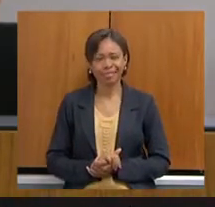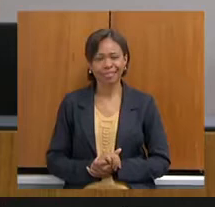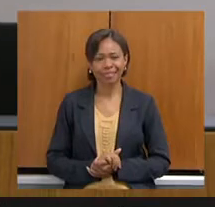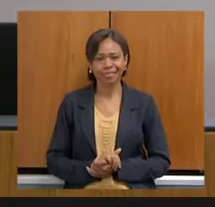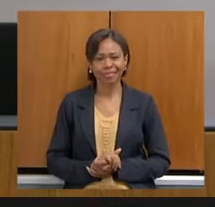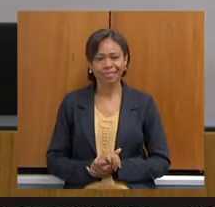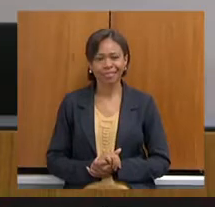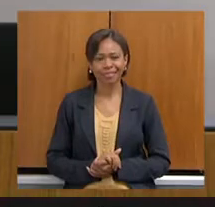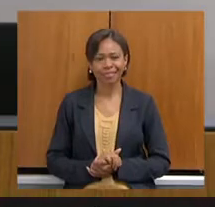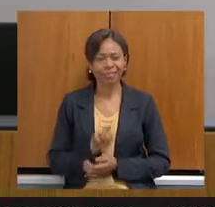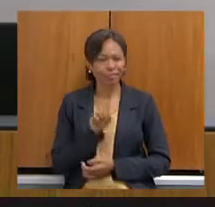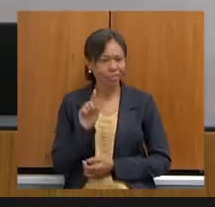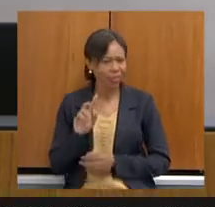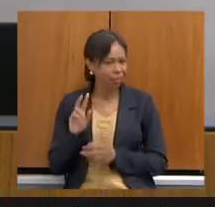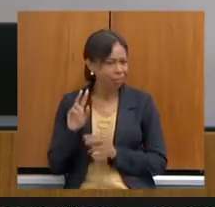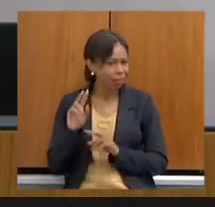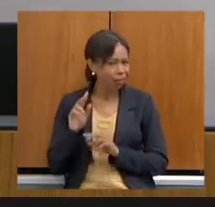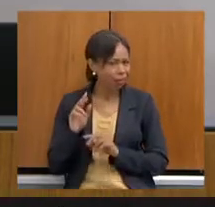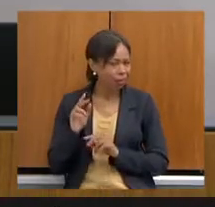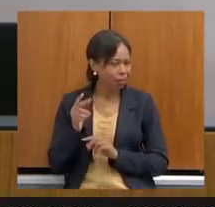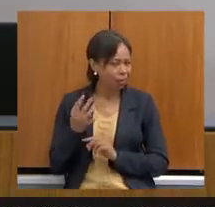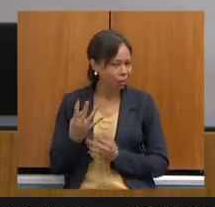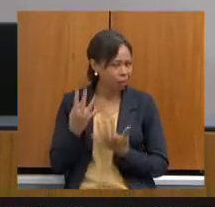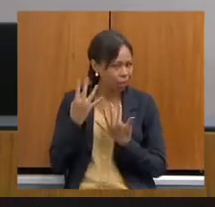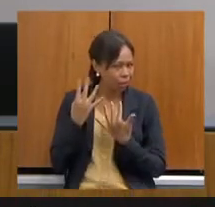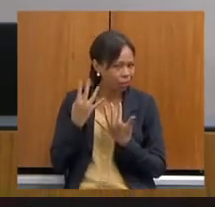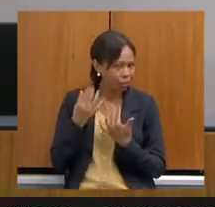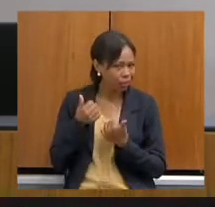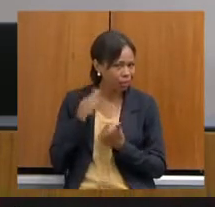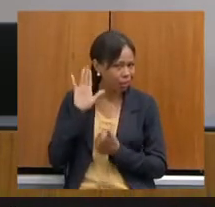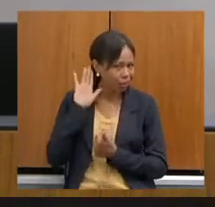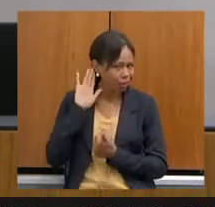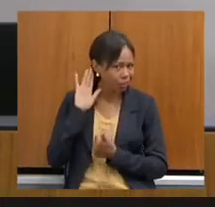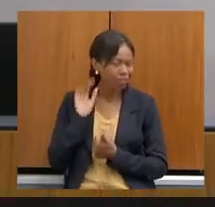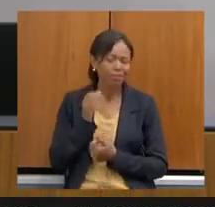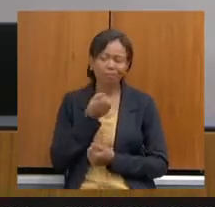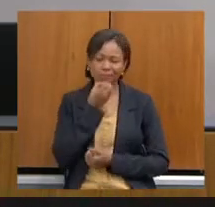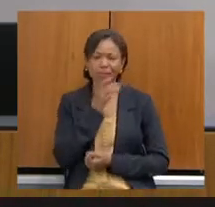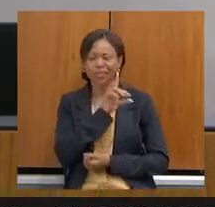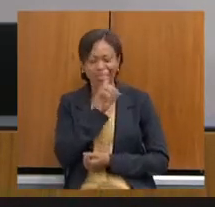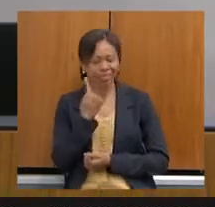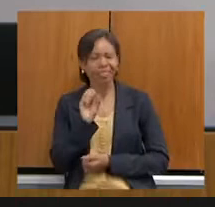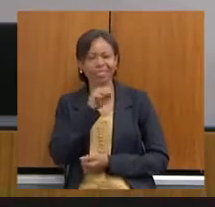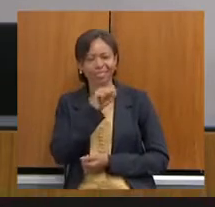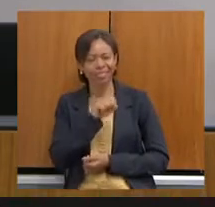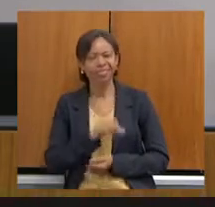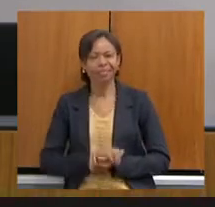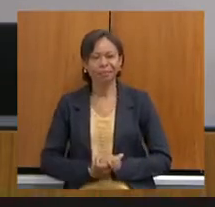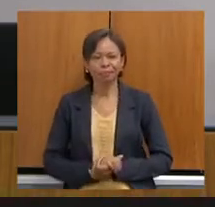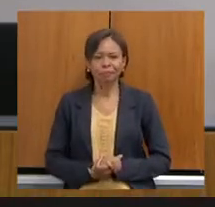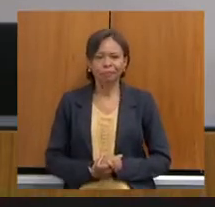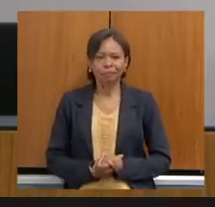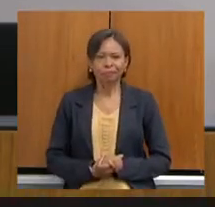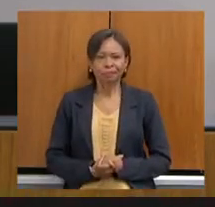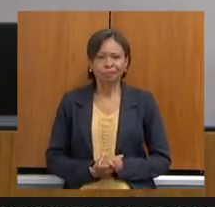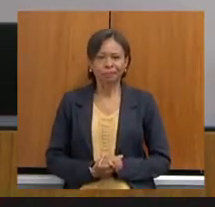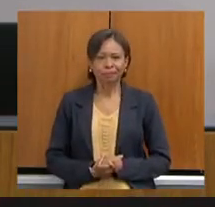escutando Presidente sim bom dia bom dia bom